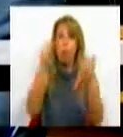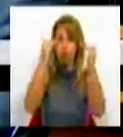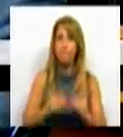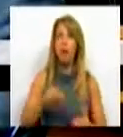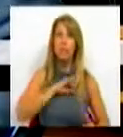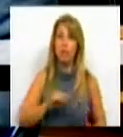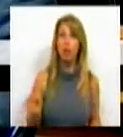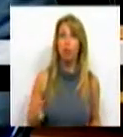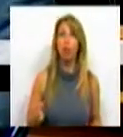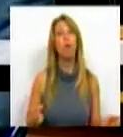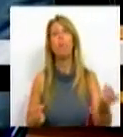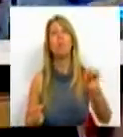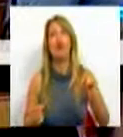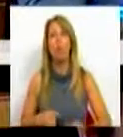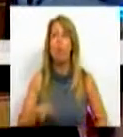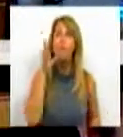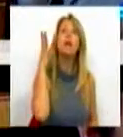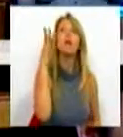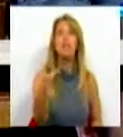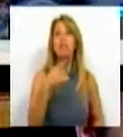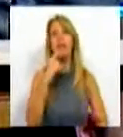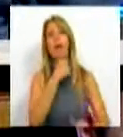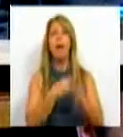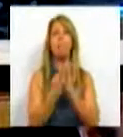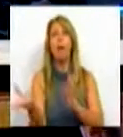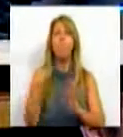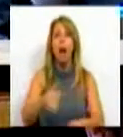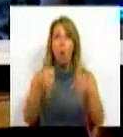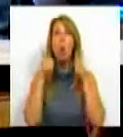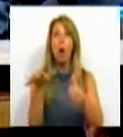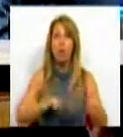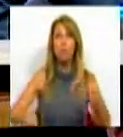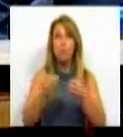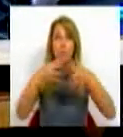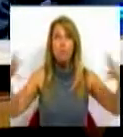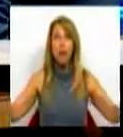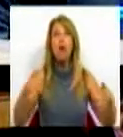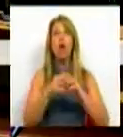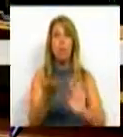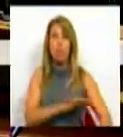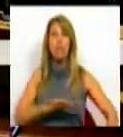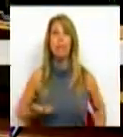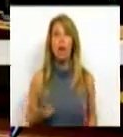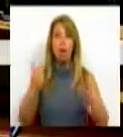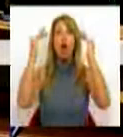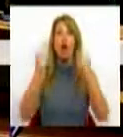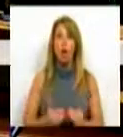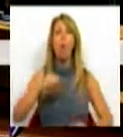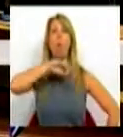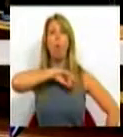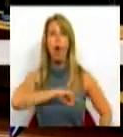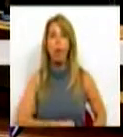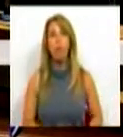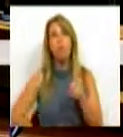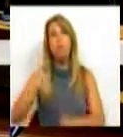mas defendeu aqui que era a medida mais correta e que num contexto de subida do desemprego, a redução do salário era a melhor maneira